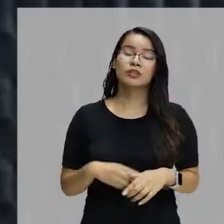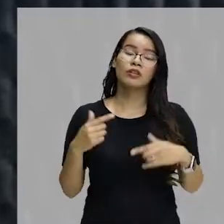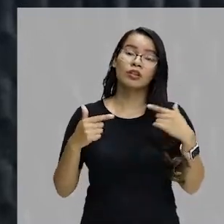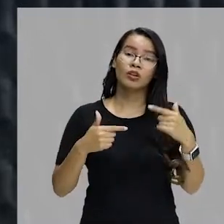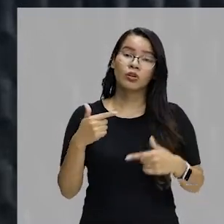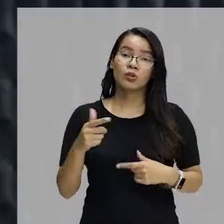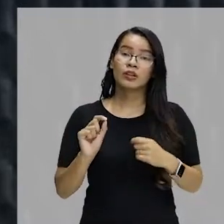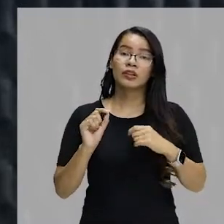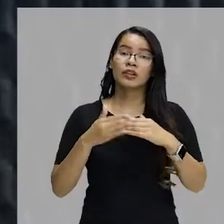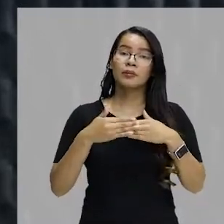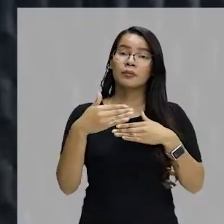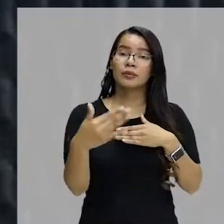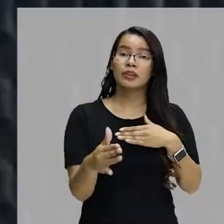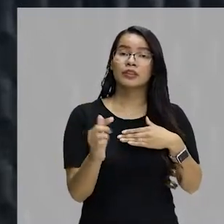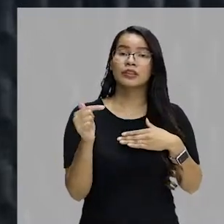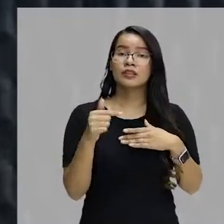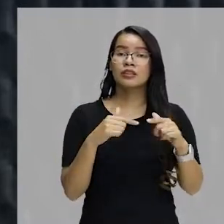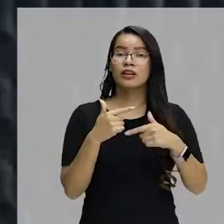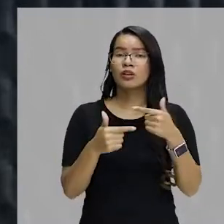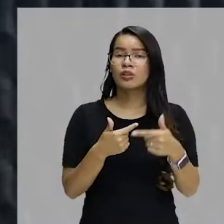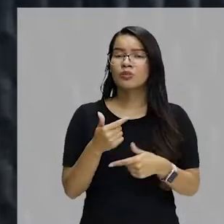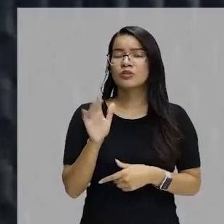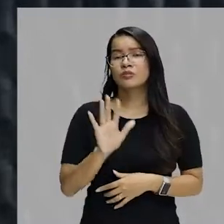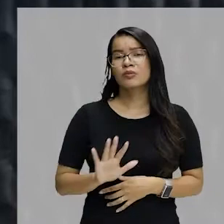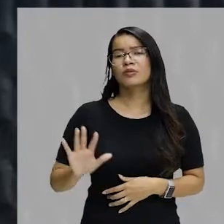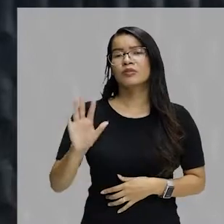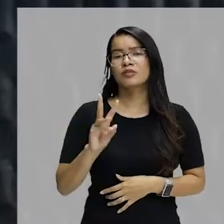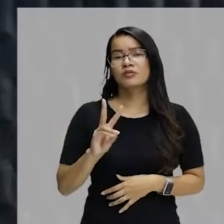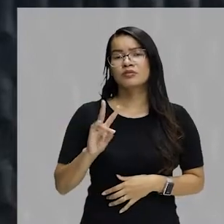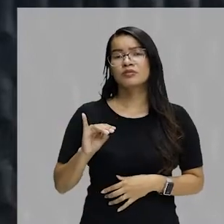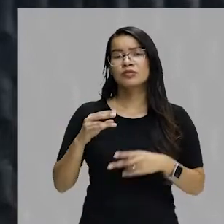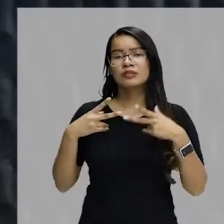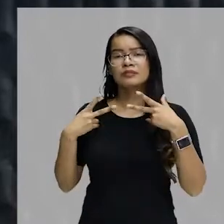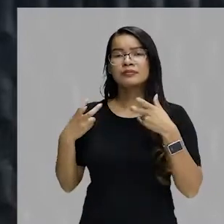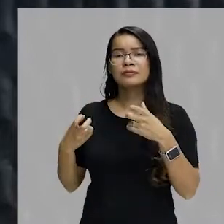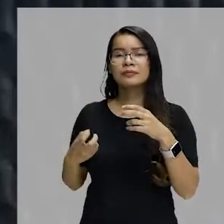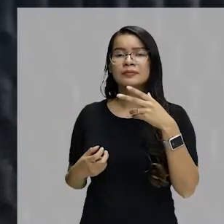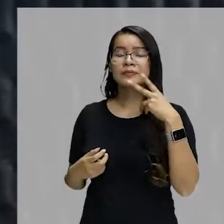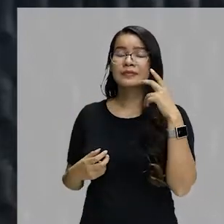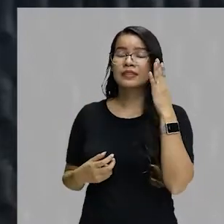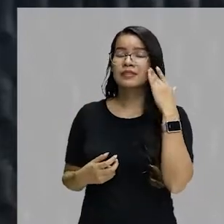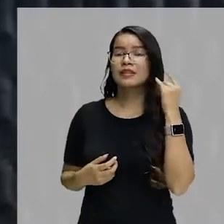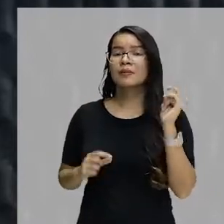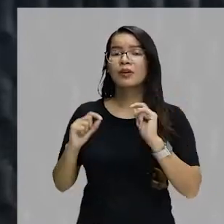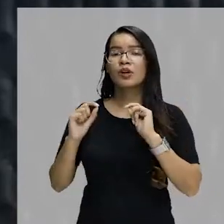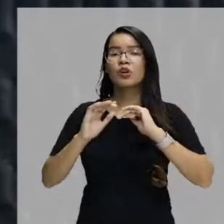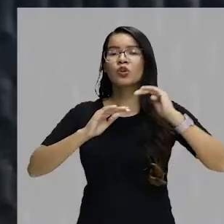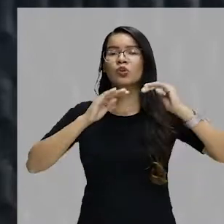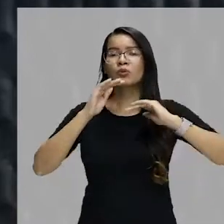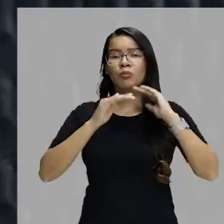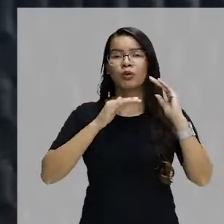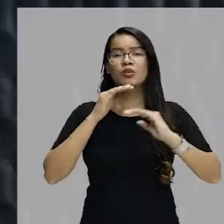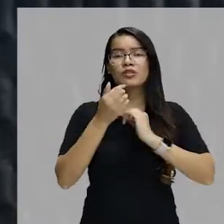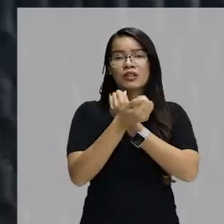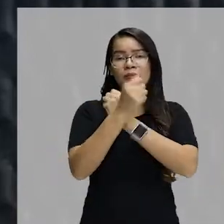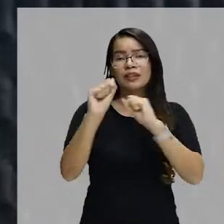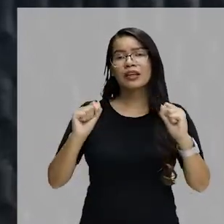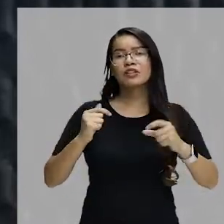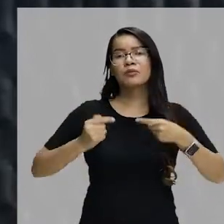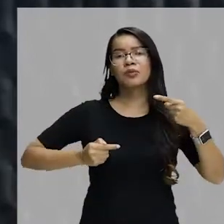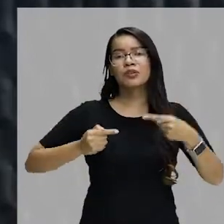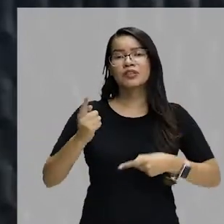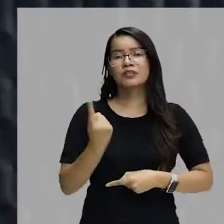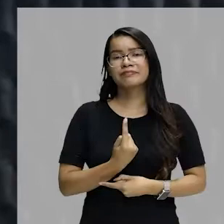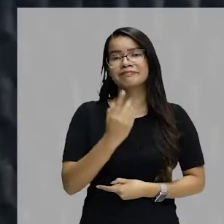Lutas que, a partir dessas lutas, é que essas províncias vão reconhecer o processo da independência política do Brasil,